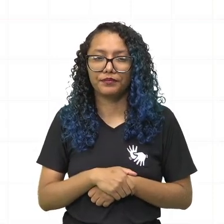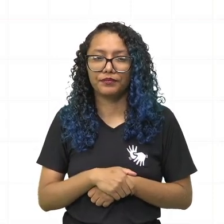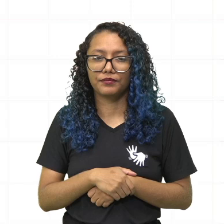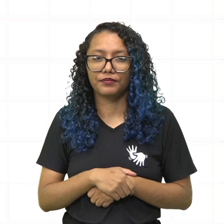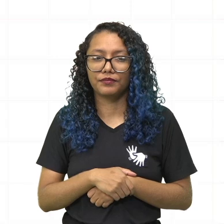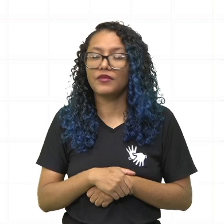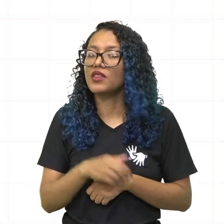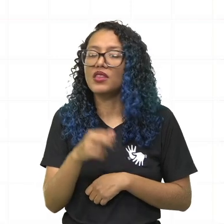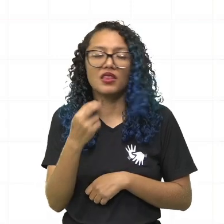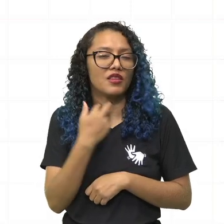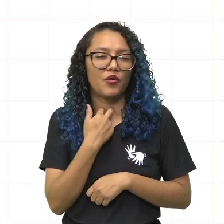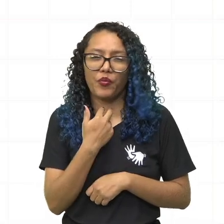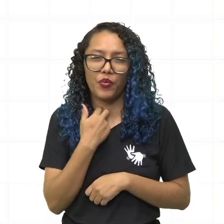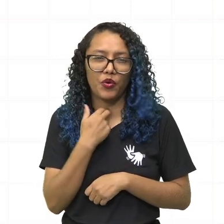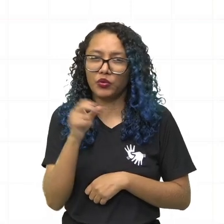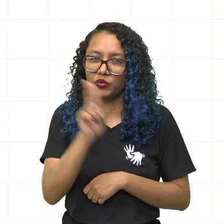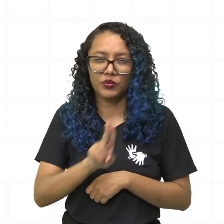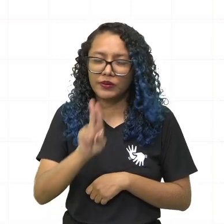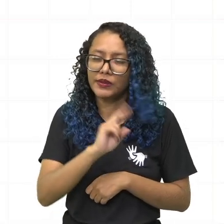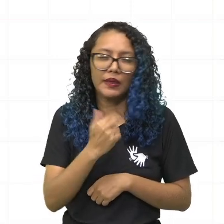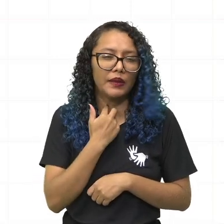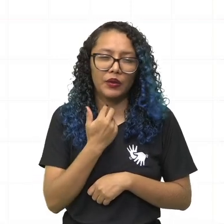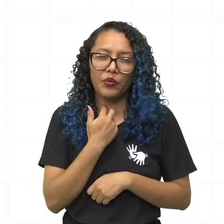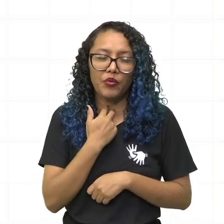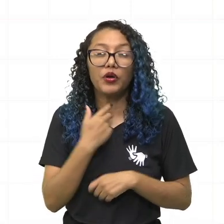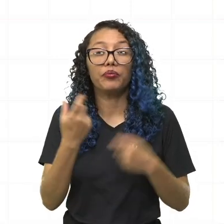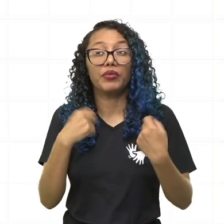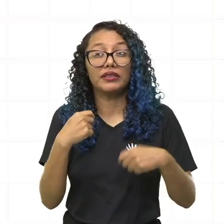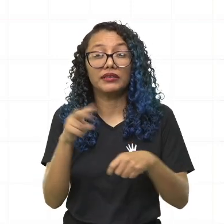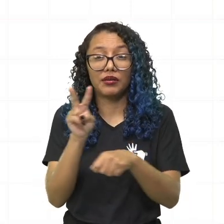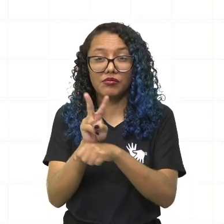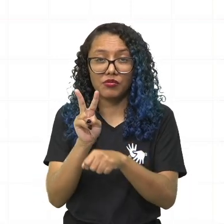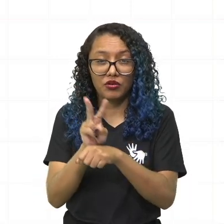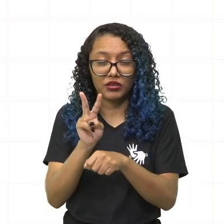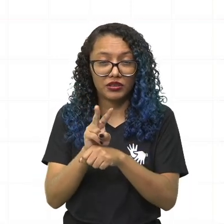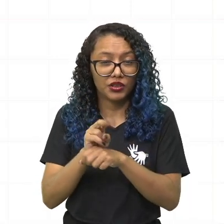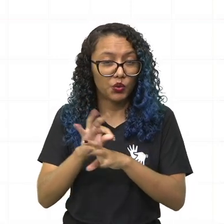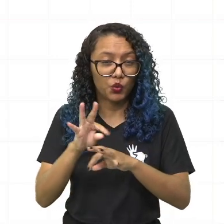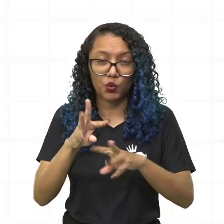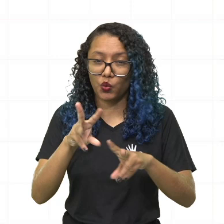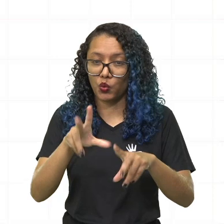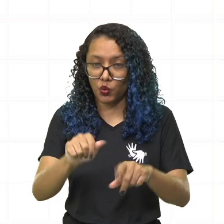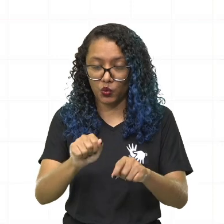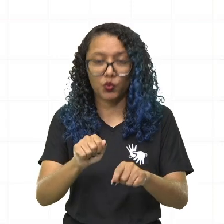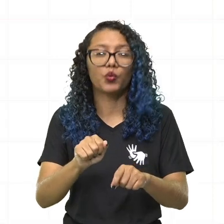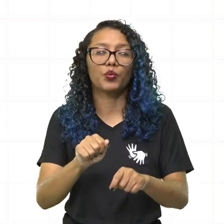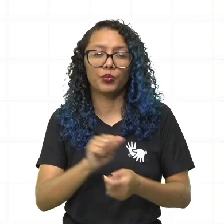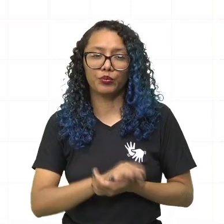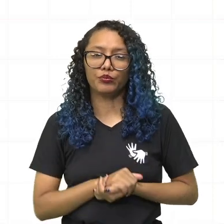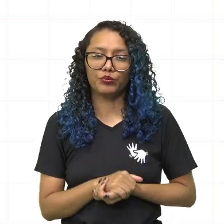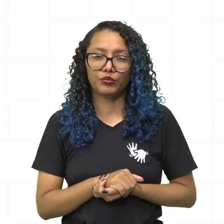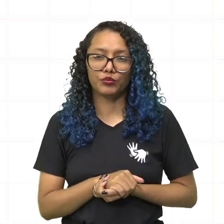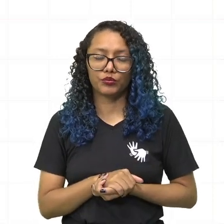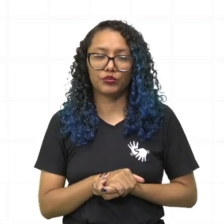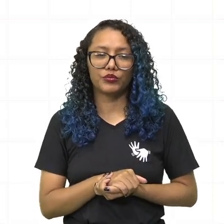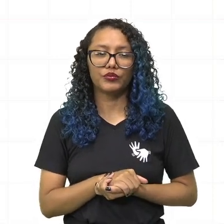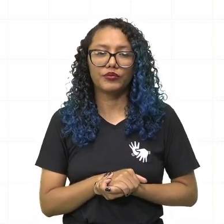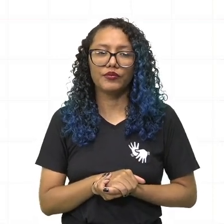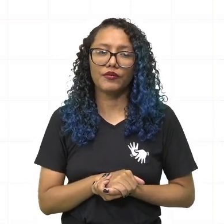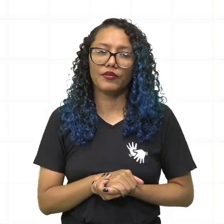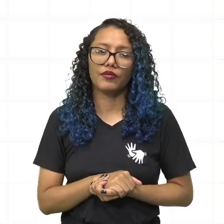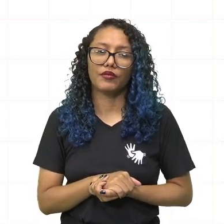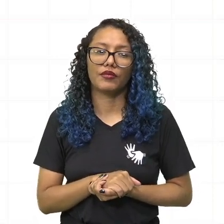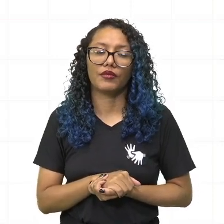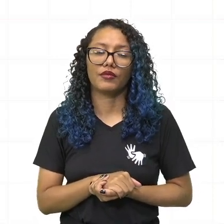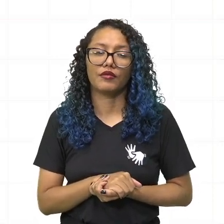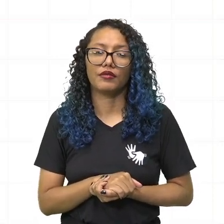os recursos hídricos, preservar a natureza, né? Então você tem ali uma área que tem um interesse muito grande da